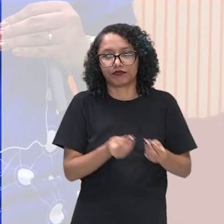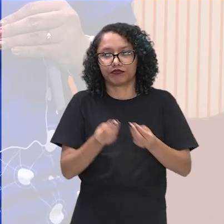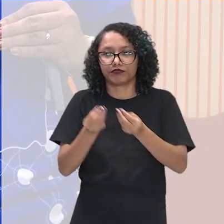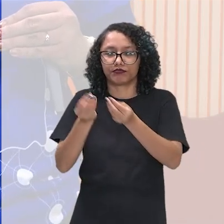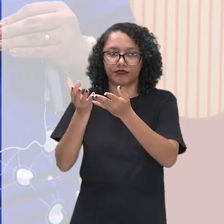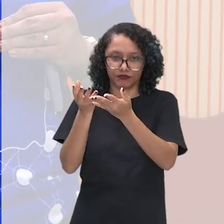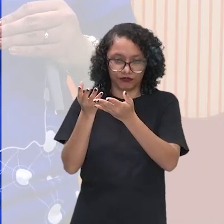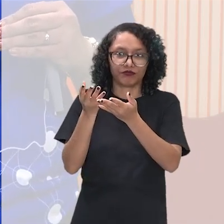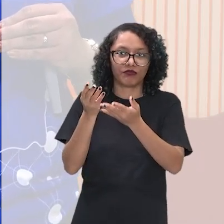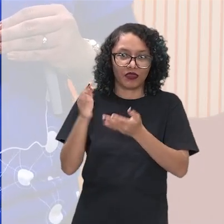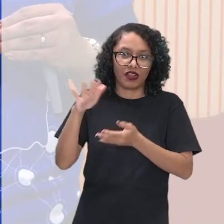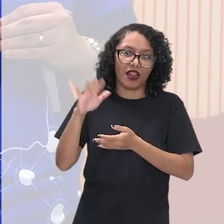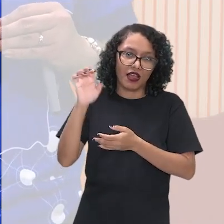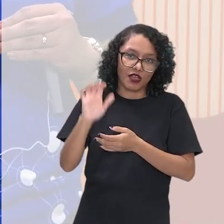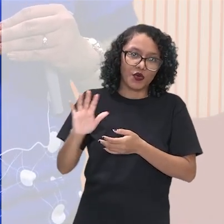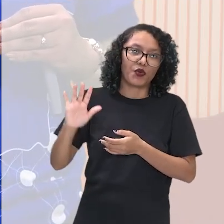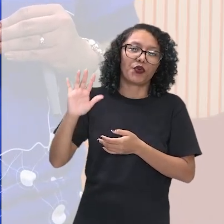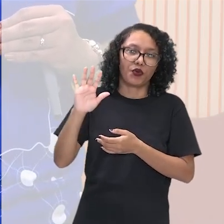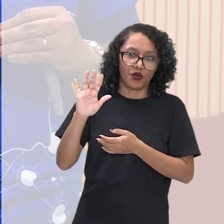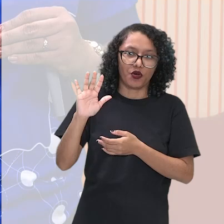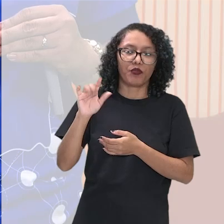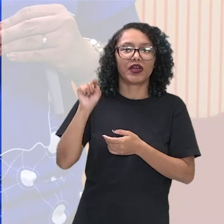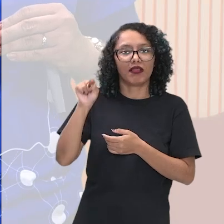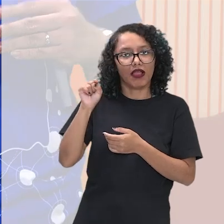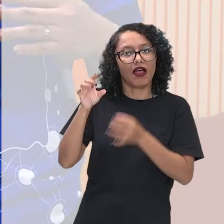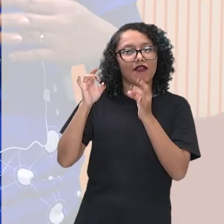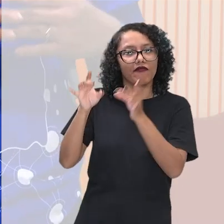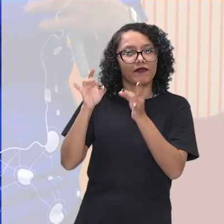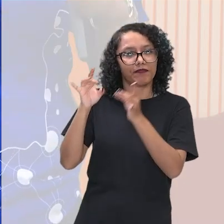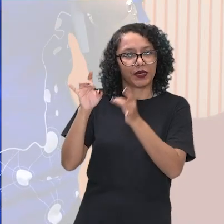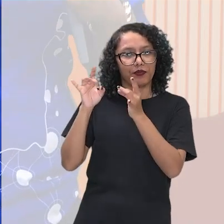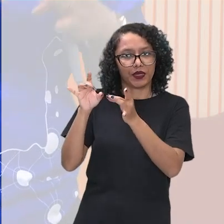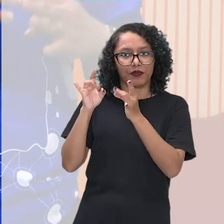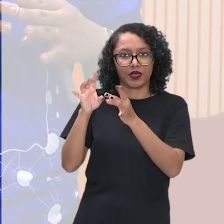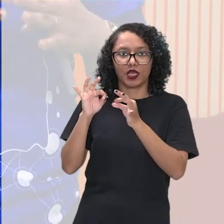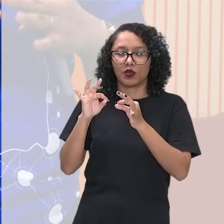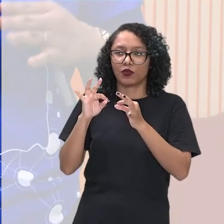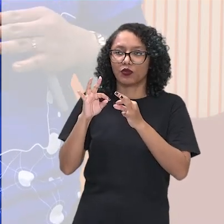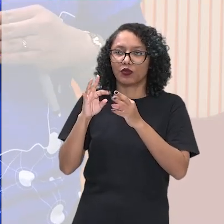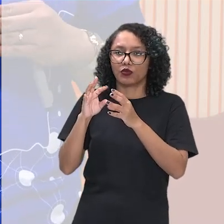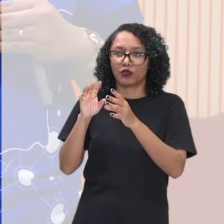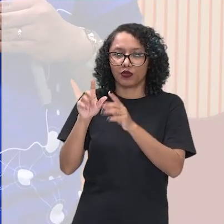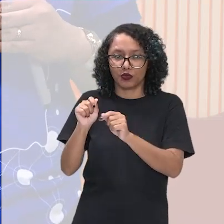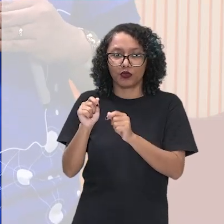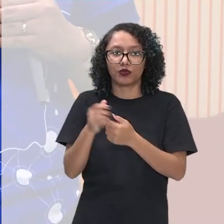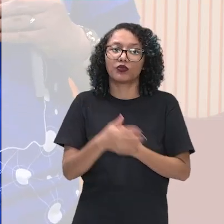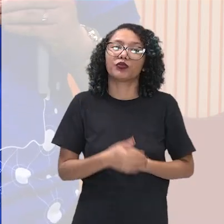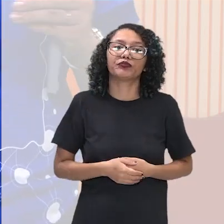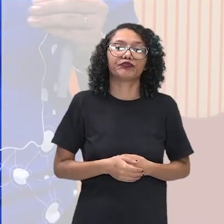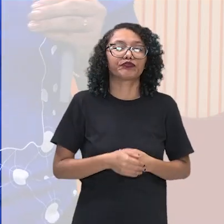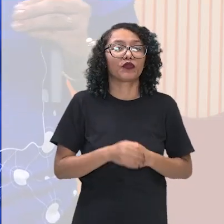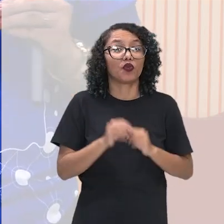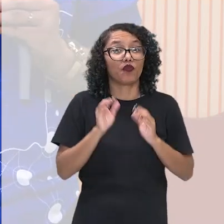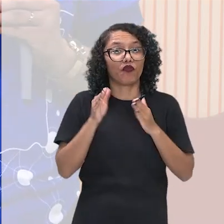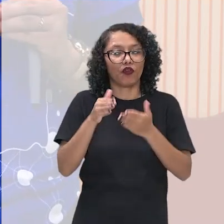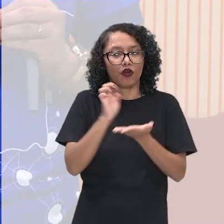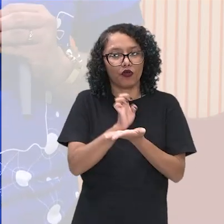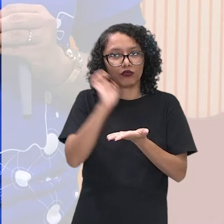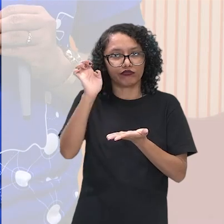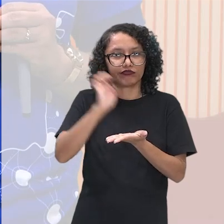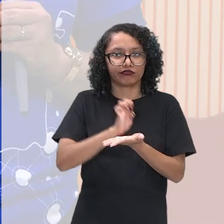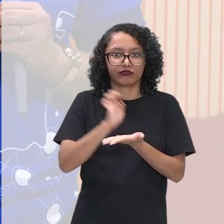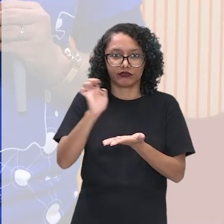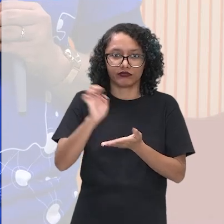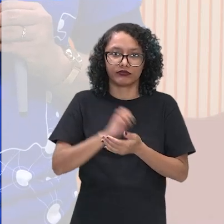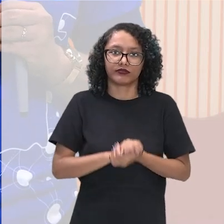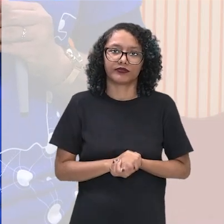para a Europa e lá ele era vendido, Então era tudo baseado no mercado externo. Então, para